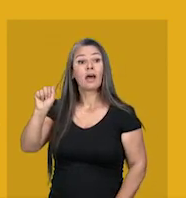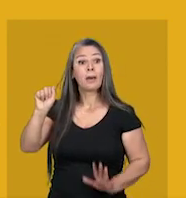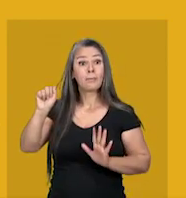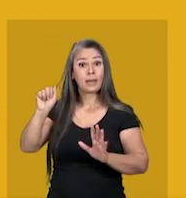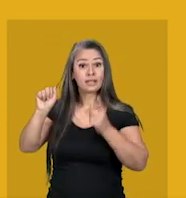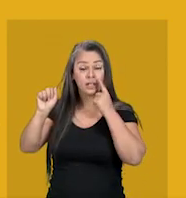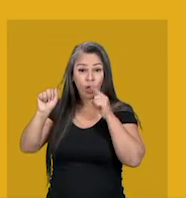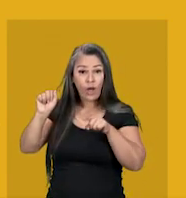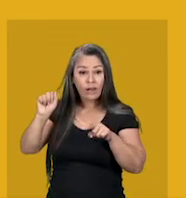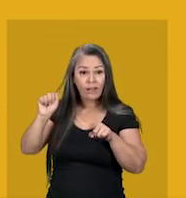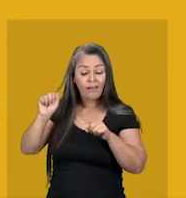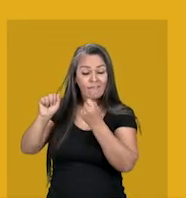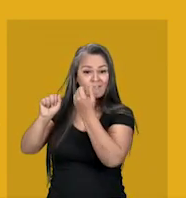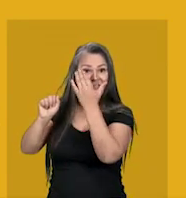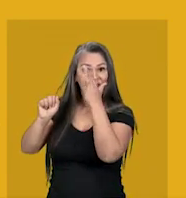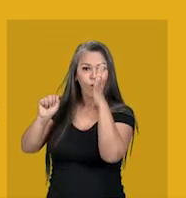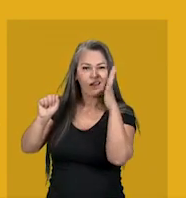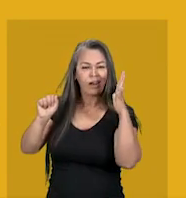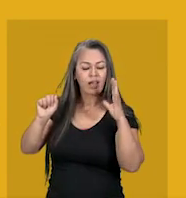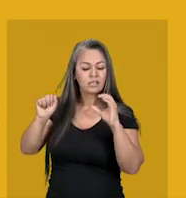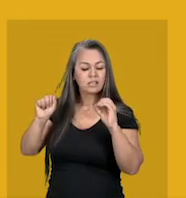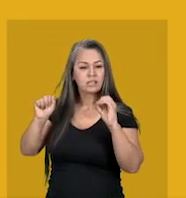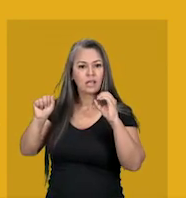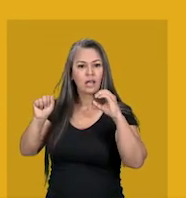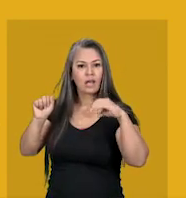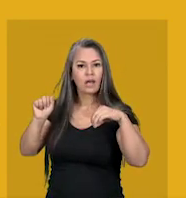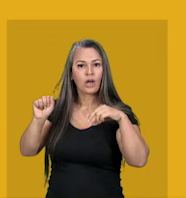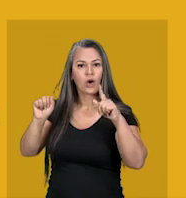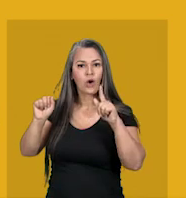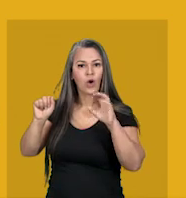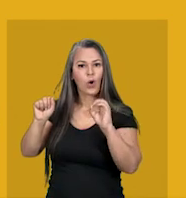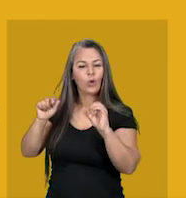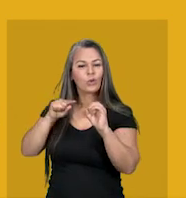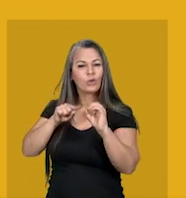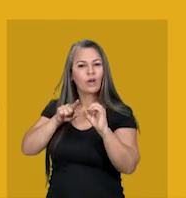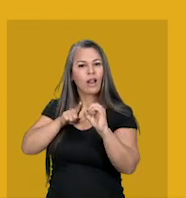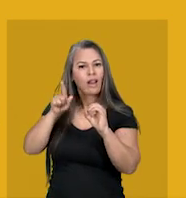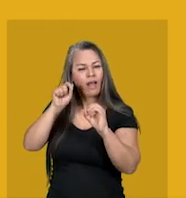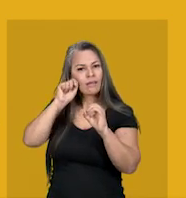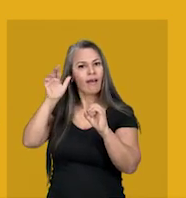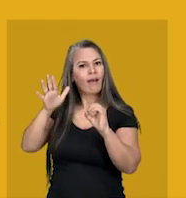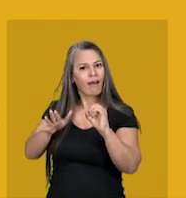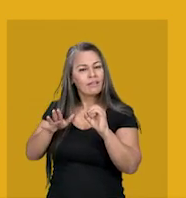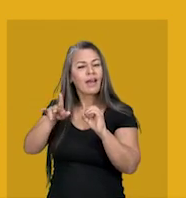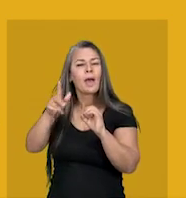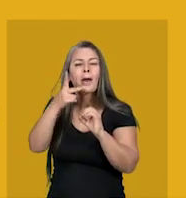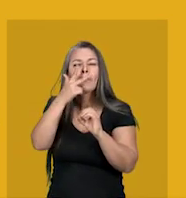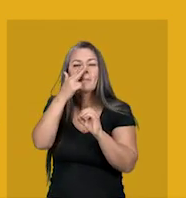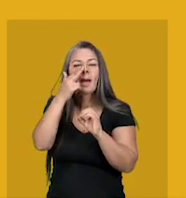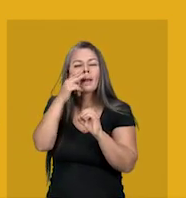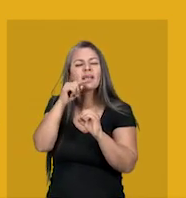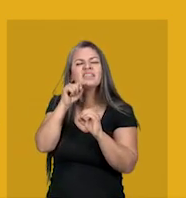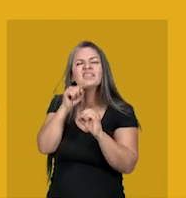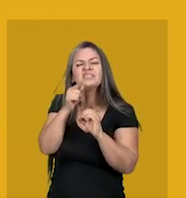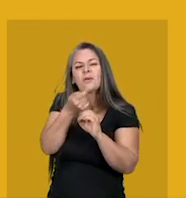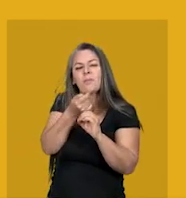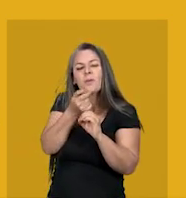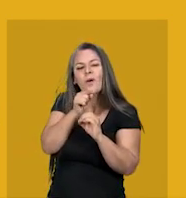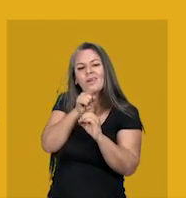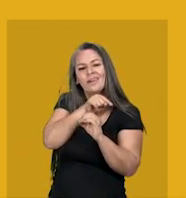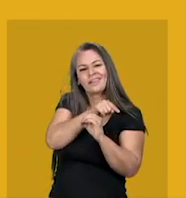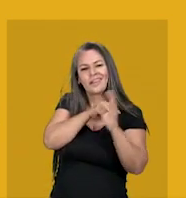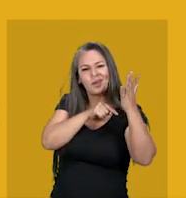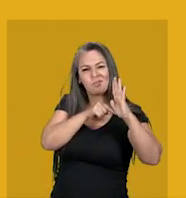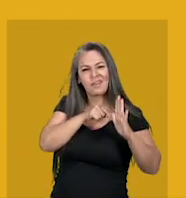do Congo. O que seria essa floresta do Congo? Ela é muito semelhante à floresta amazônica. Por isso que eu falo que Brasil e África